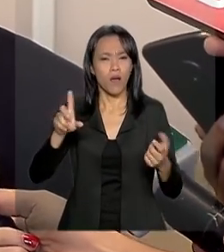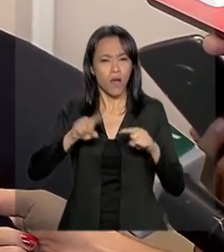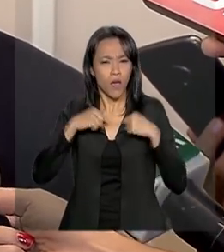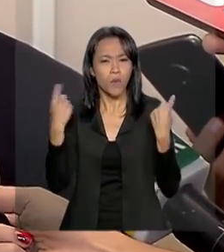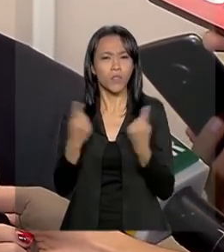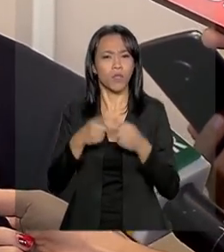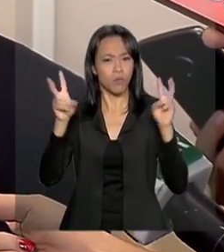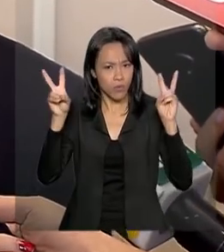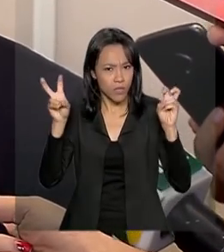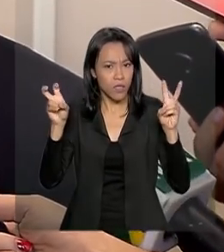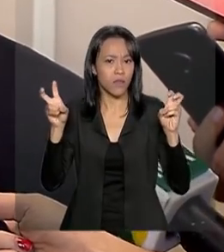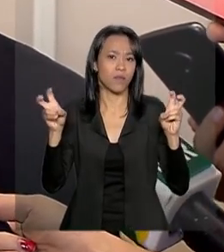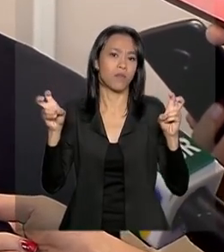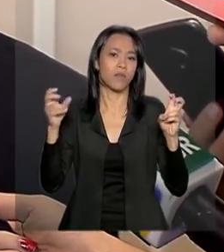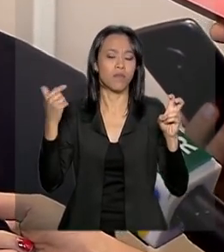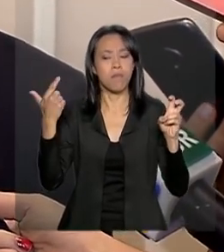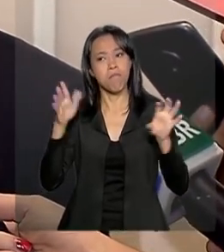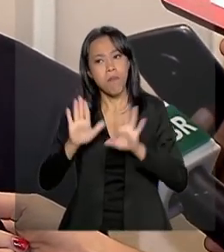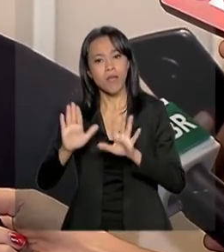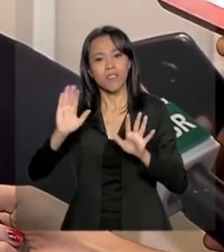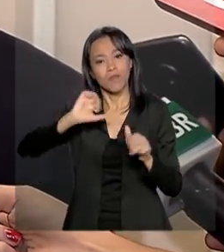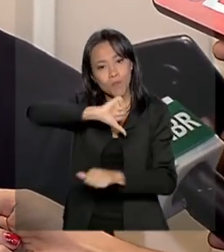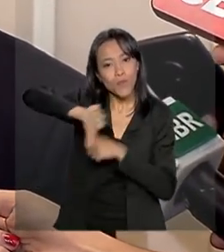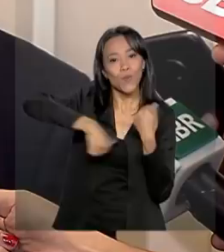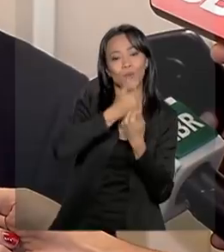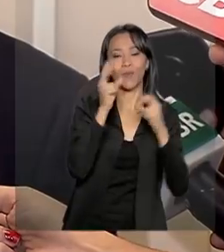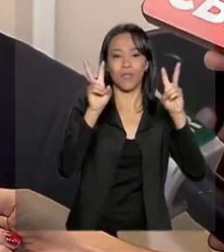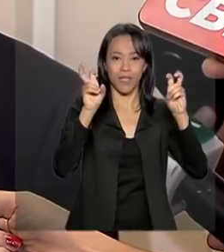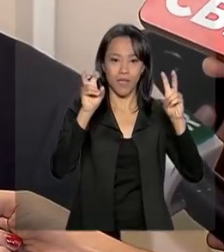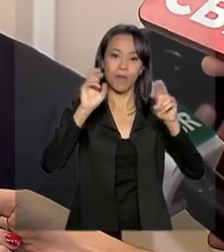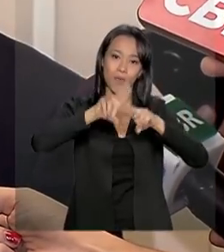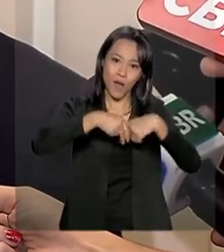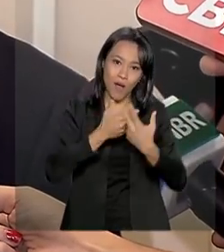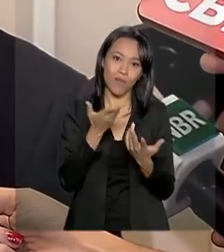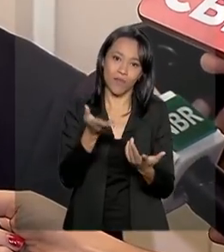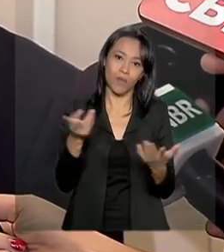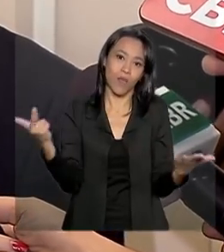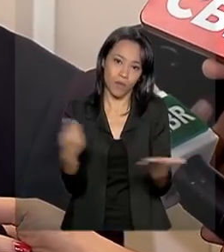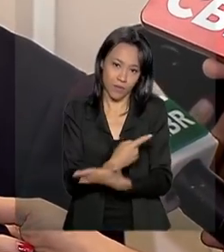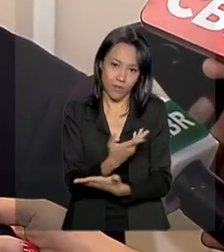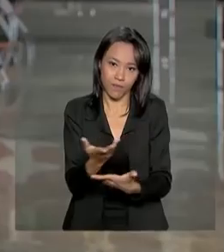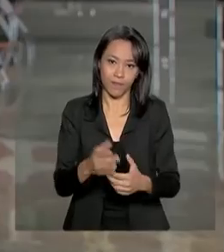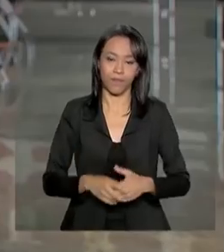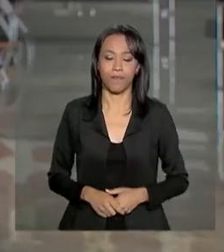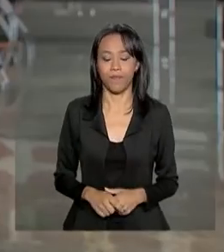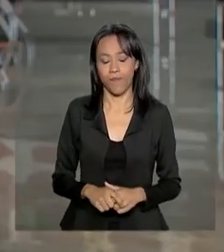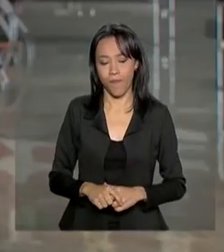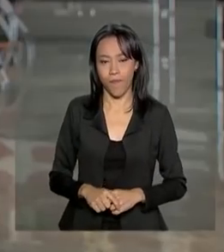de governança e mudou para o tema Brumadinho, que obviamente ele está na ordem do dia.